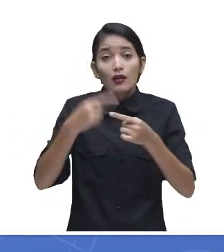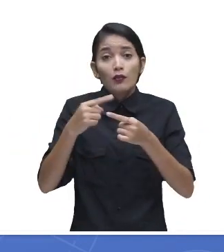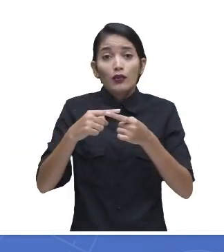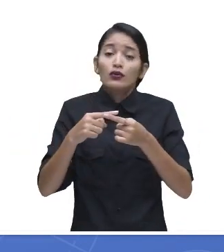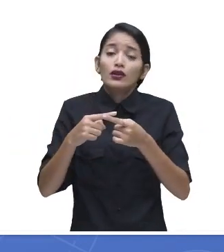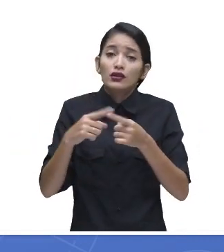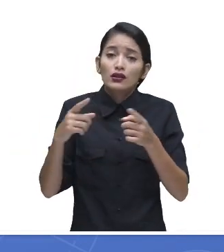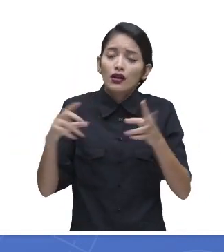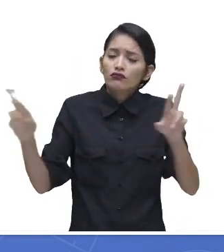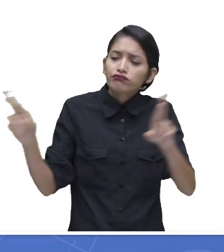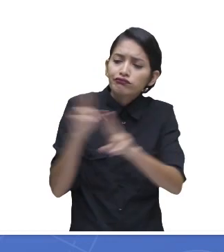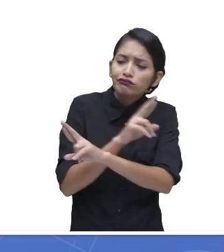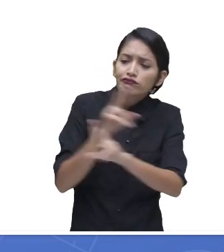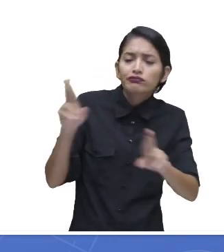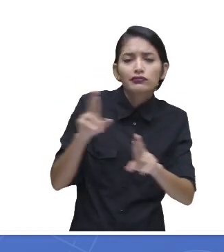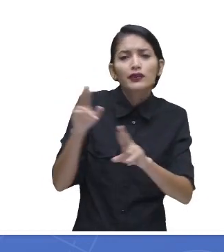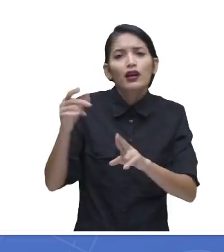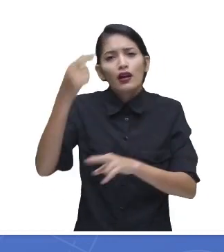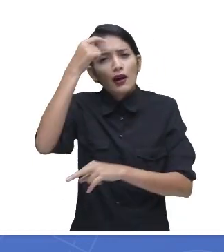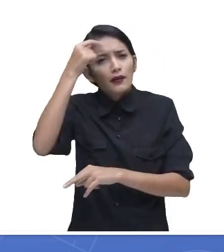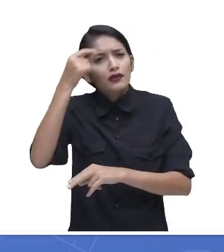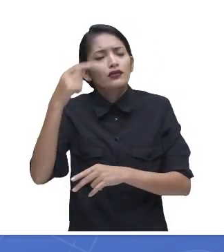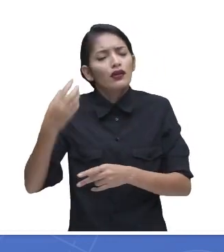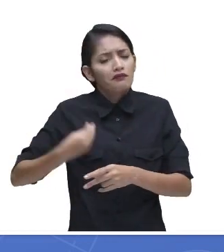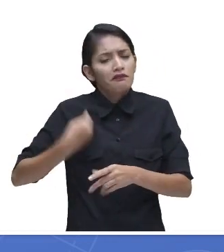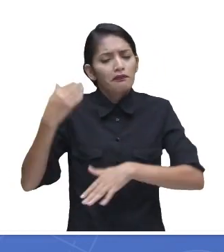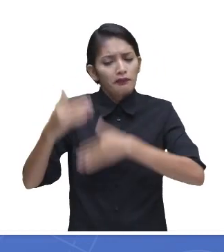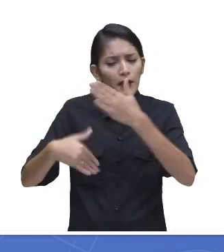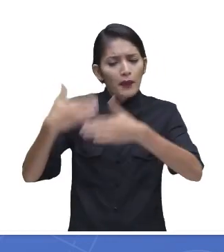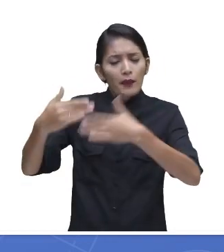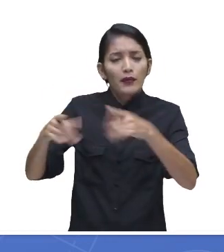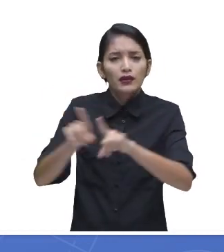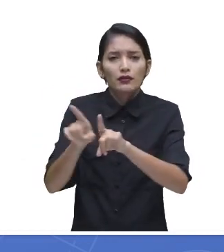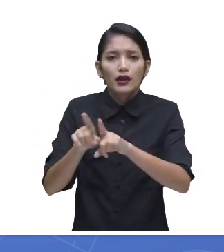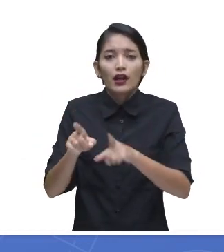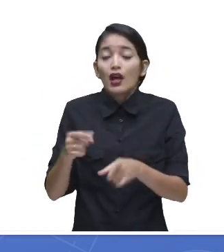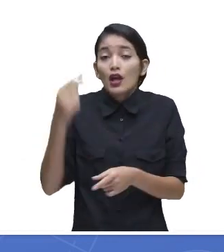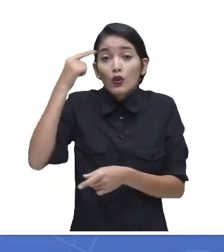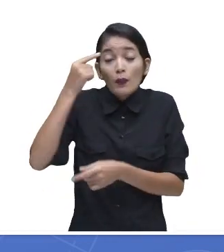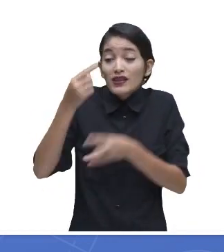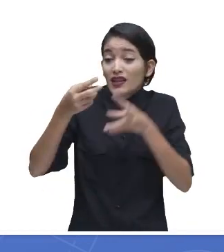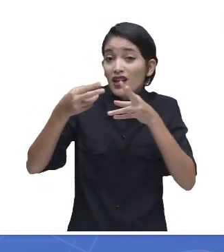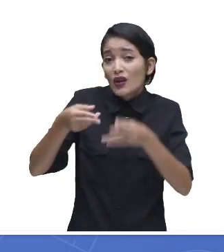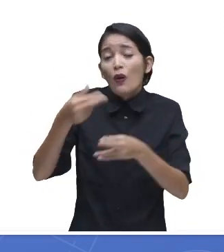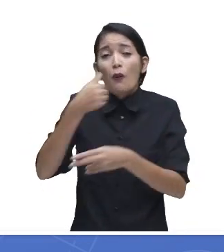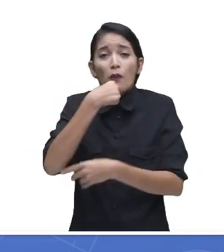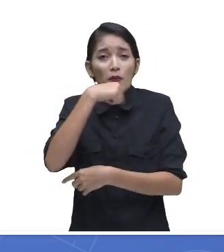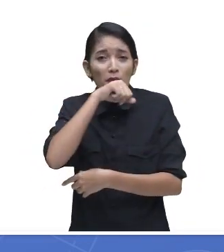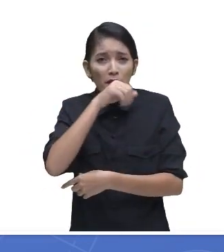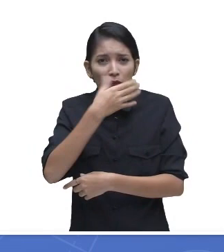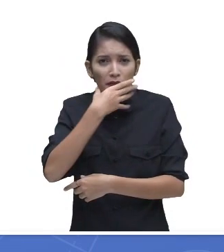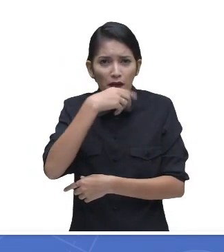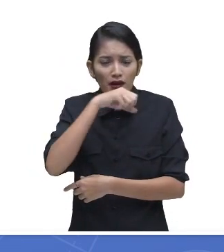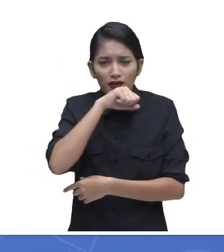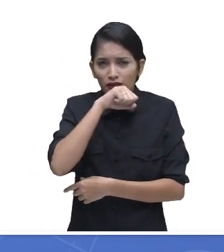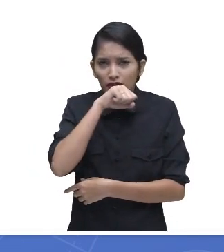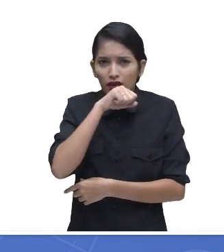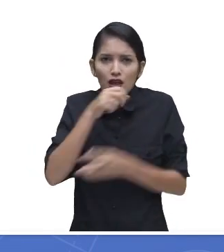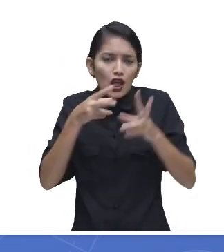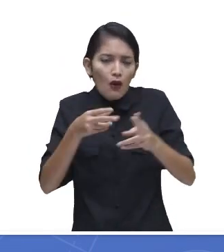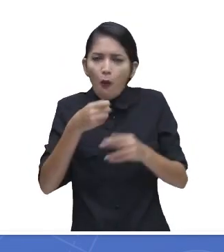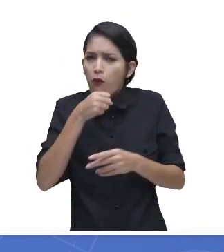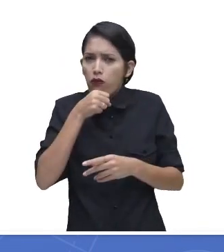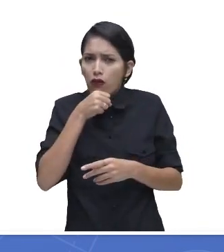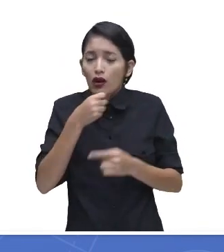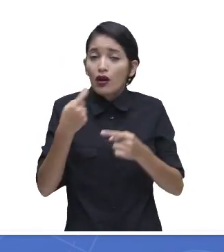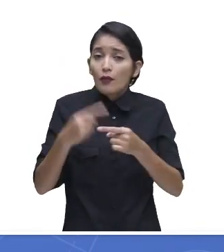mentalidade muda conforme o tempo que nós vivemos. Você não pode pensar como seus pais pensam, nem seus avós, porque nós